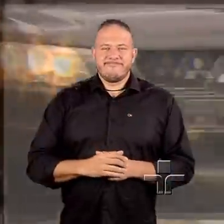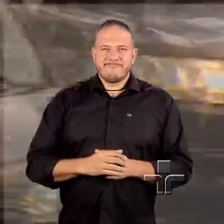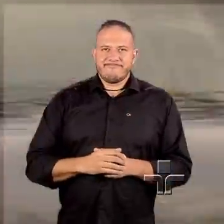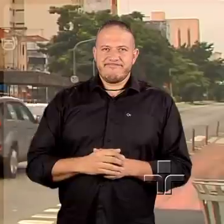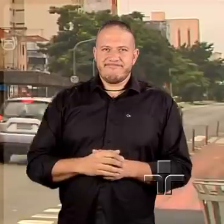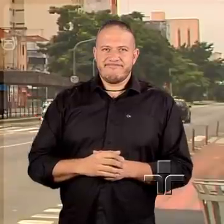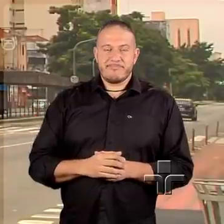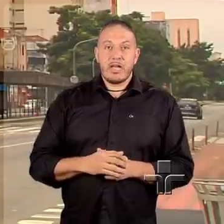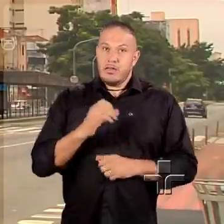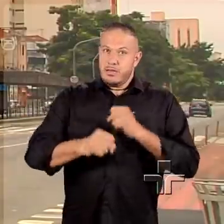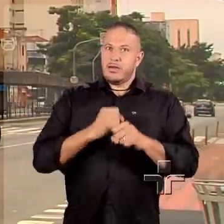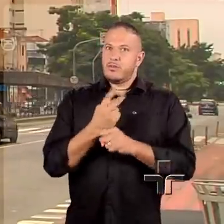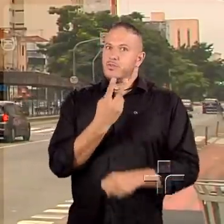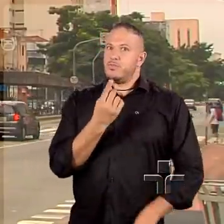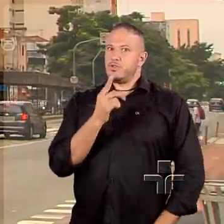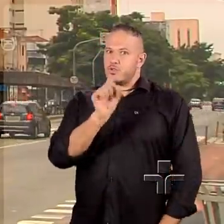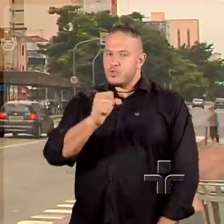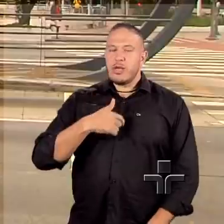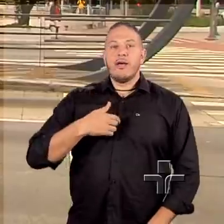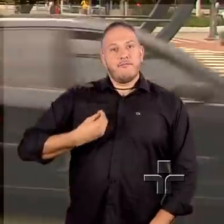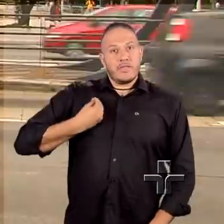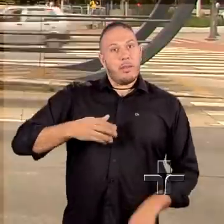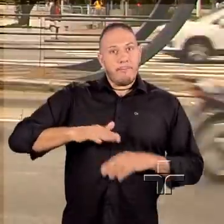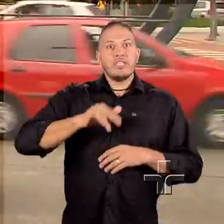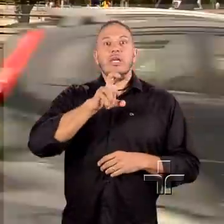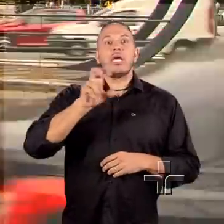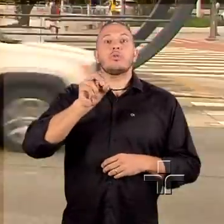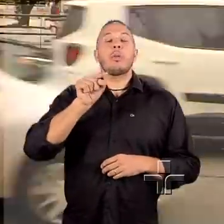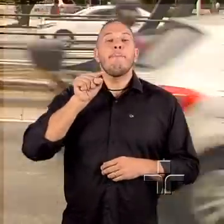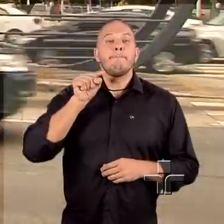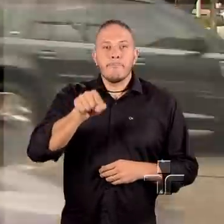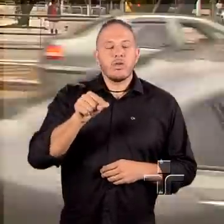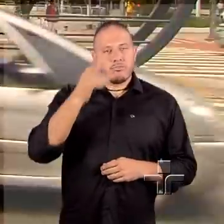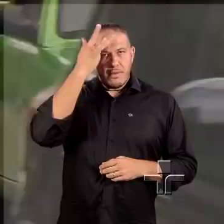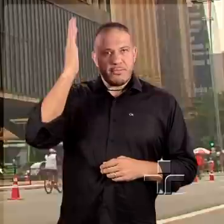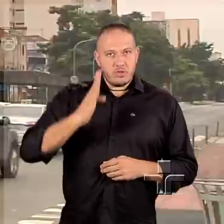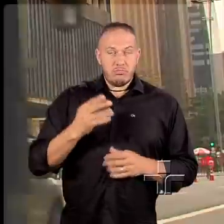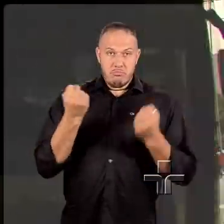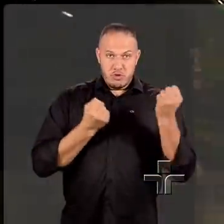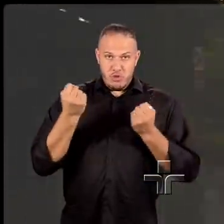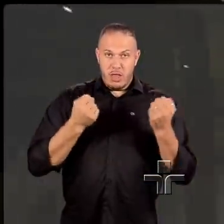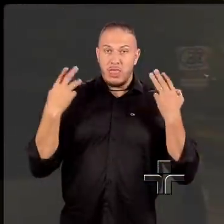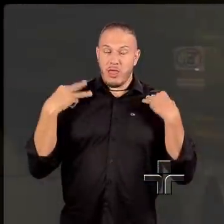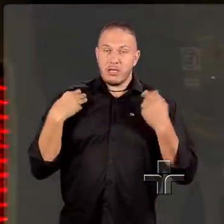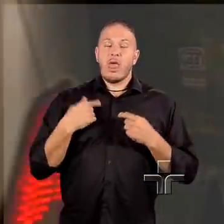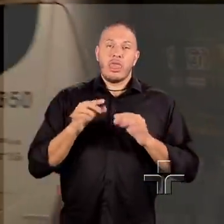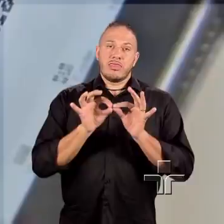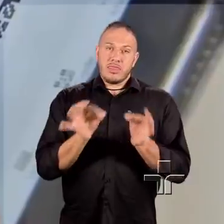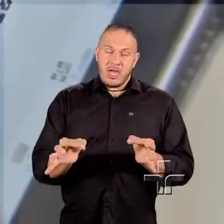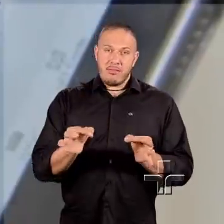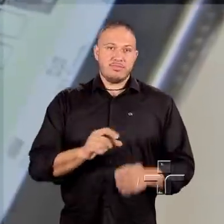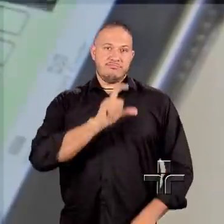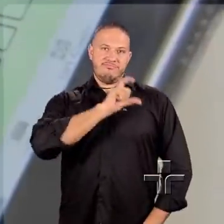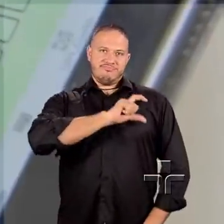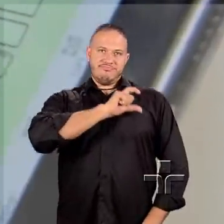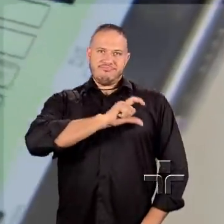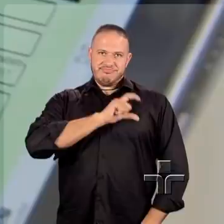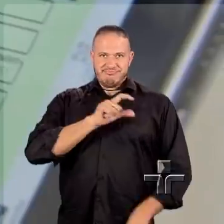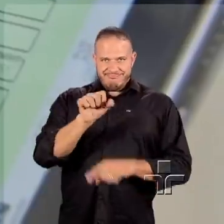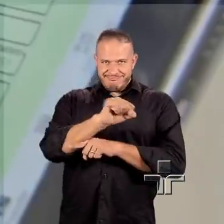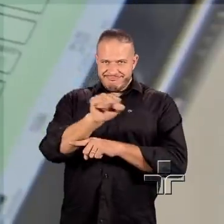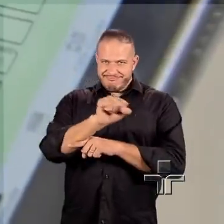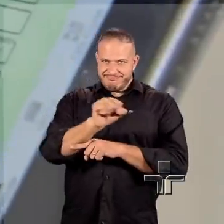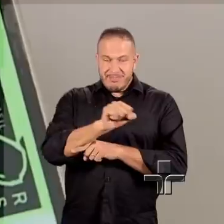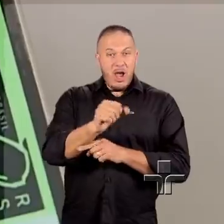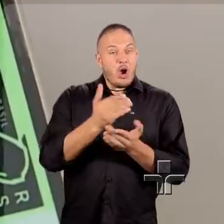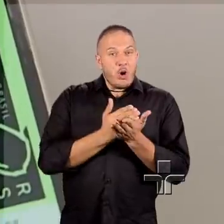Em 2018, a vida de mais de 500 mil motoristas brasileiros ficou mais simples. A Carteira Nacional de Habilitação Digital passou